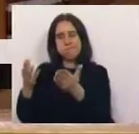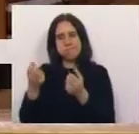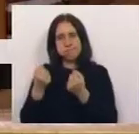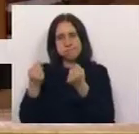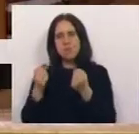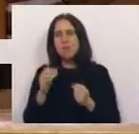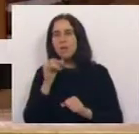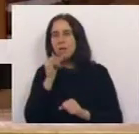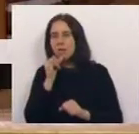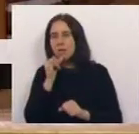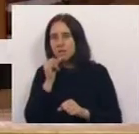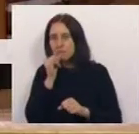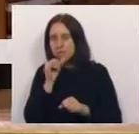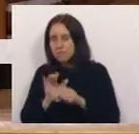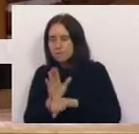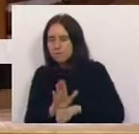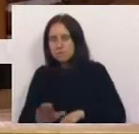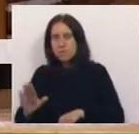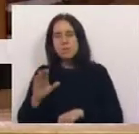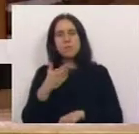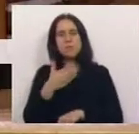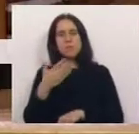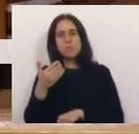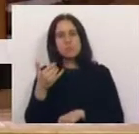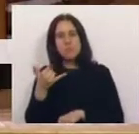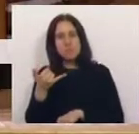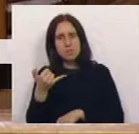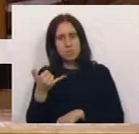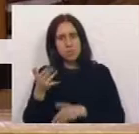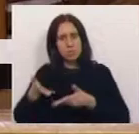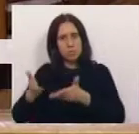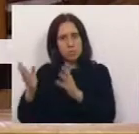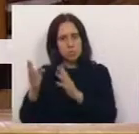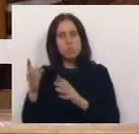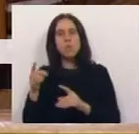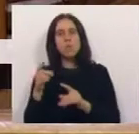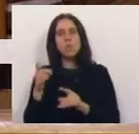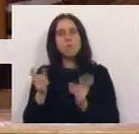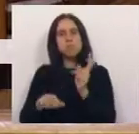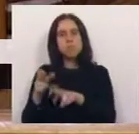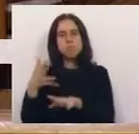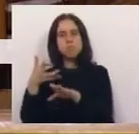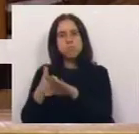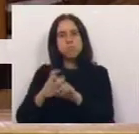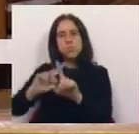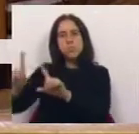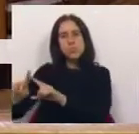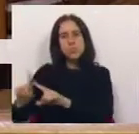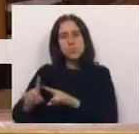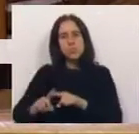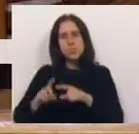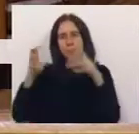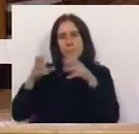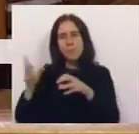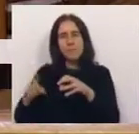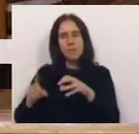Nacional 125, os problemas de sinistralidade rodoviária e índices de perigosidade não a tornam de todo uma